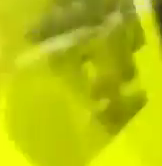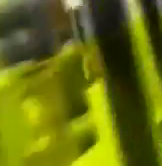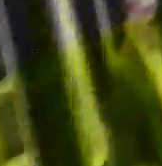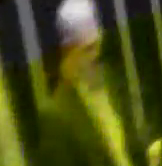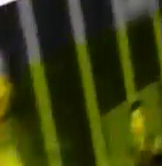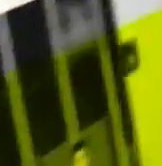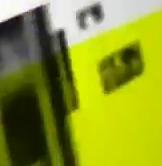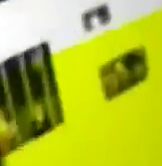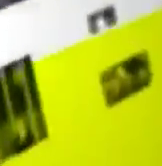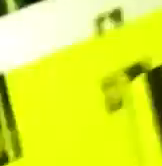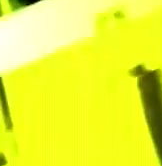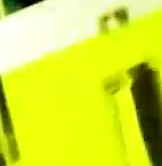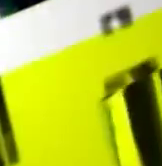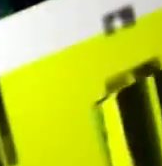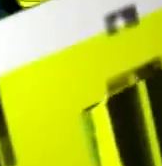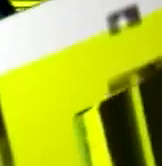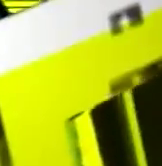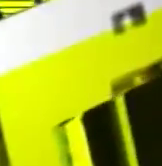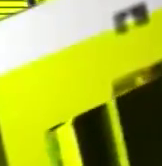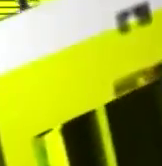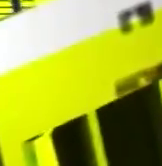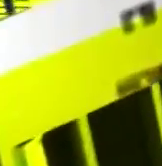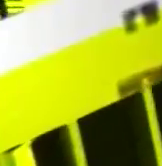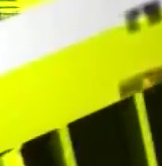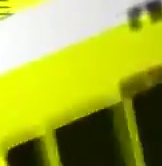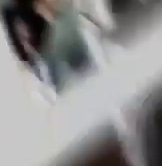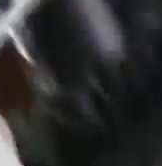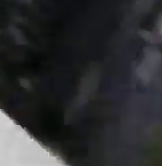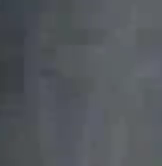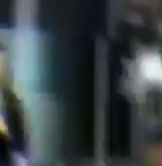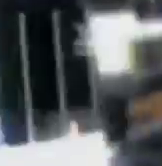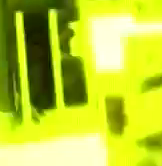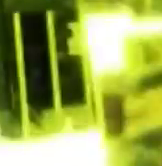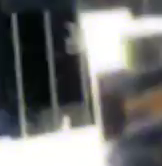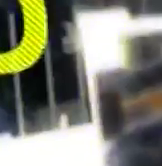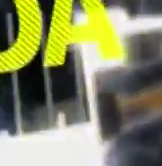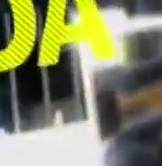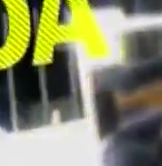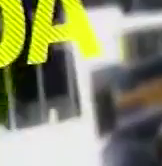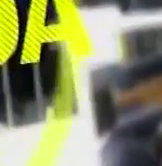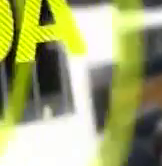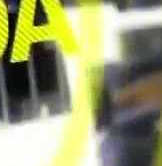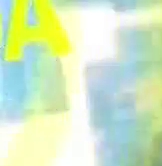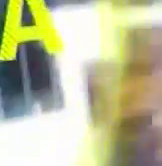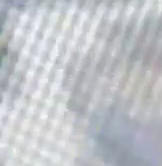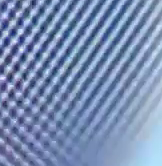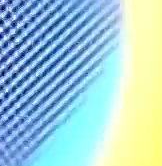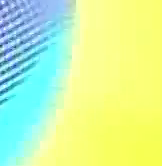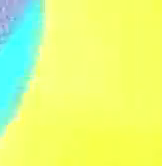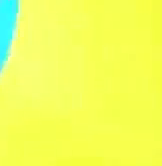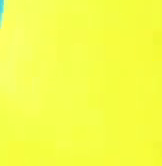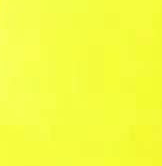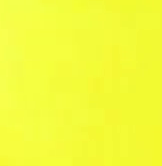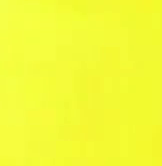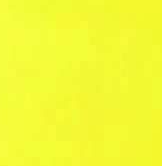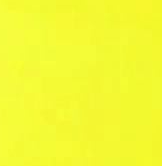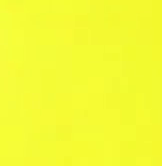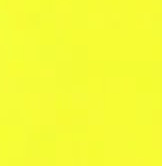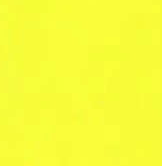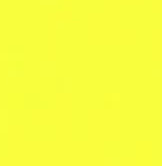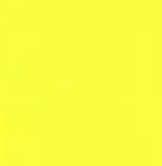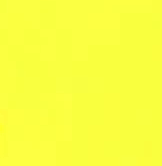Sejam menos importantes. Um segundo encaminhamento. Ministério de Santos, no meu estado de São Paulo.